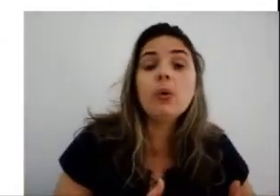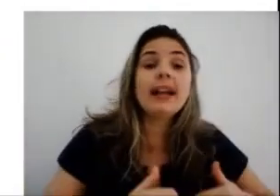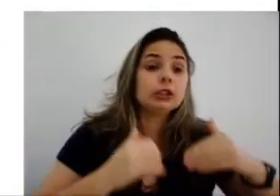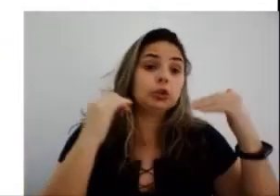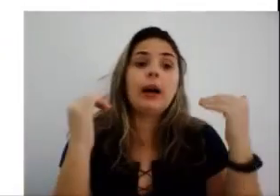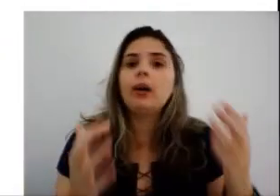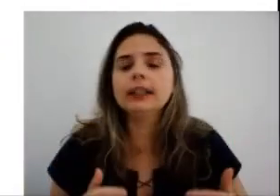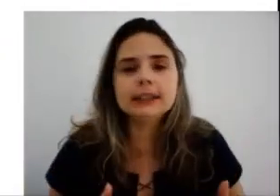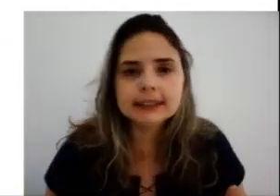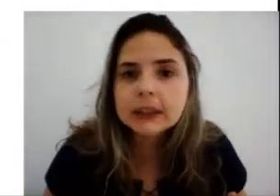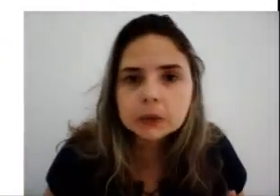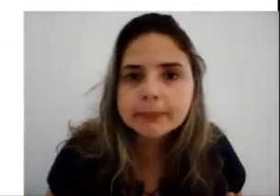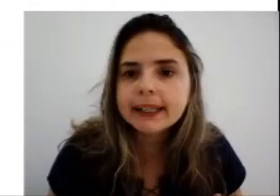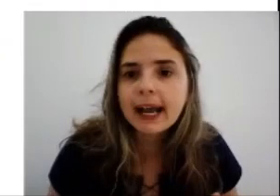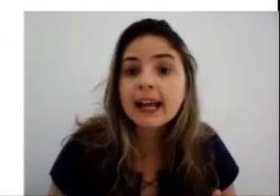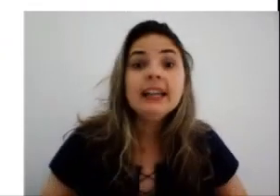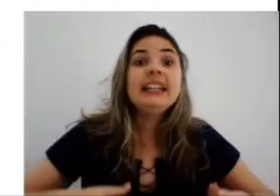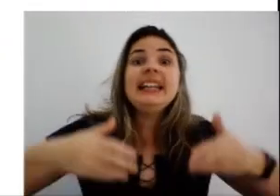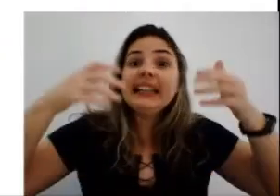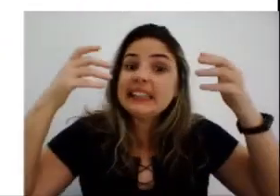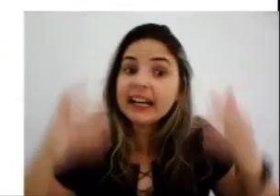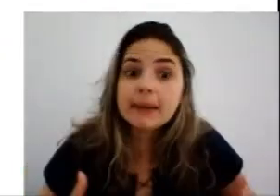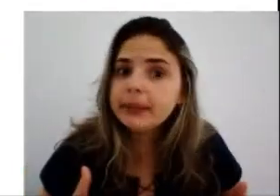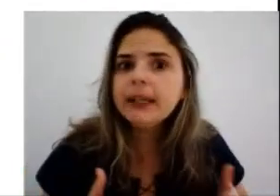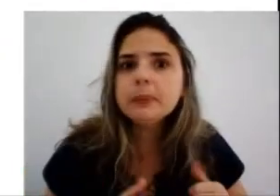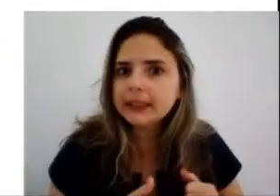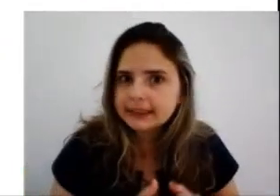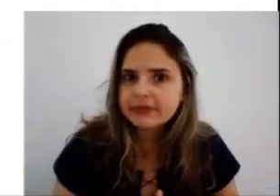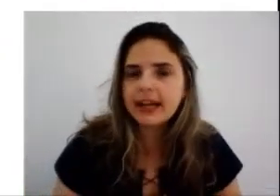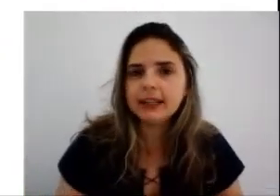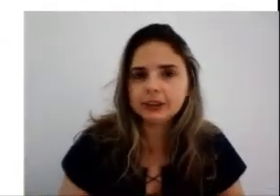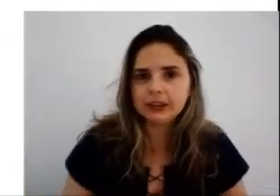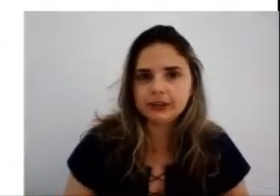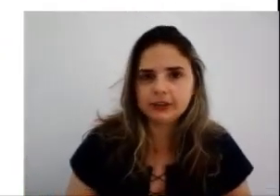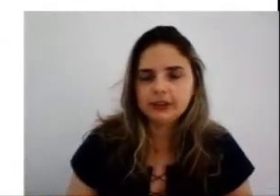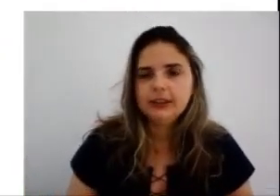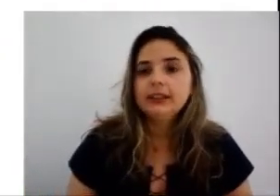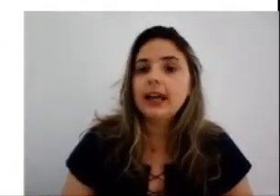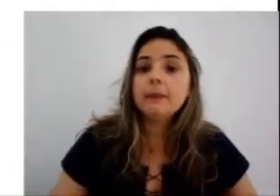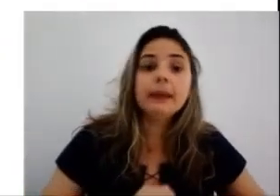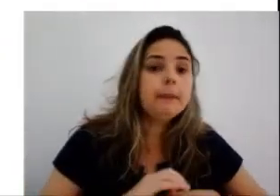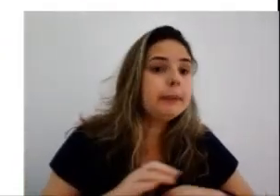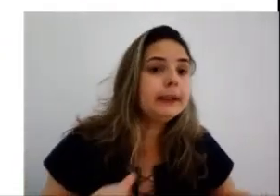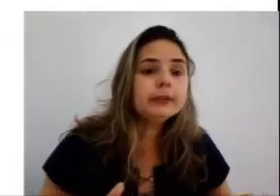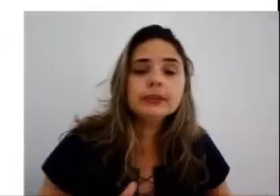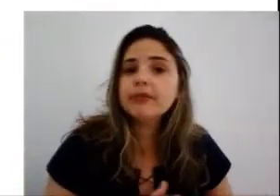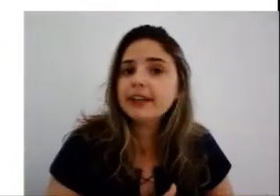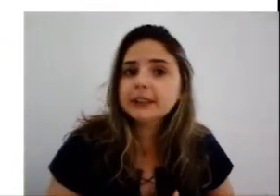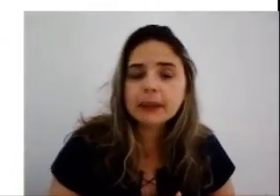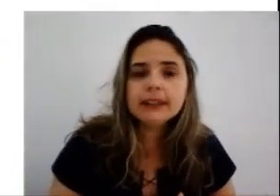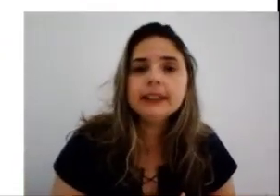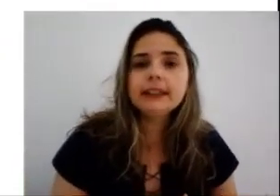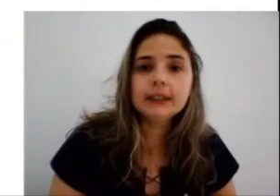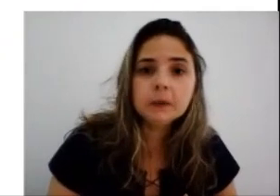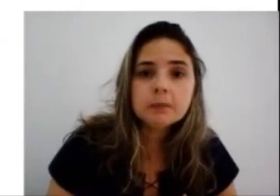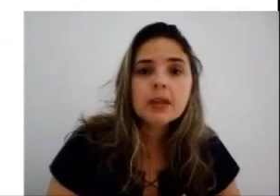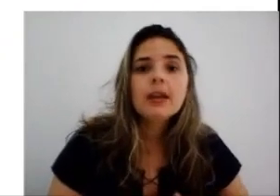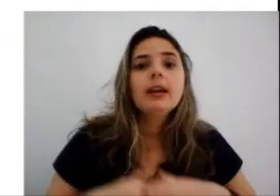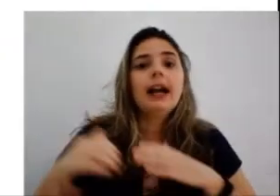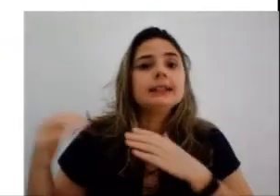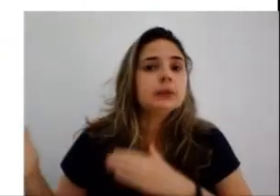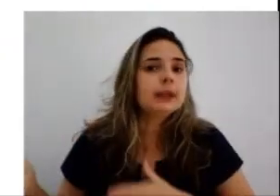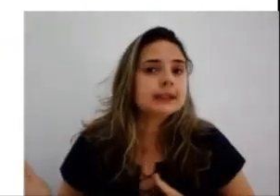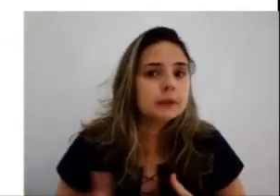estava bom, é a sua hora de se recuperar e entrar na briga por essa vaga, gente. tá? Porque emprego não tá fácil para ninguém,